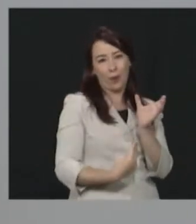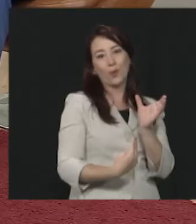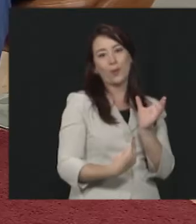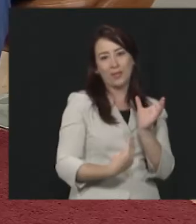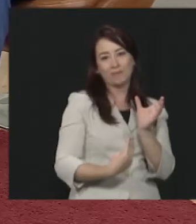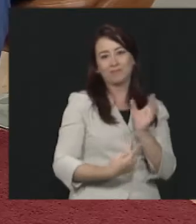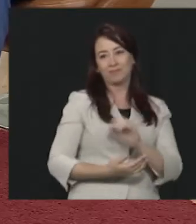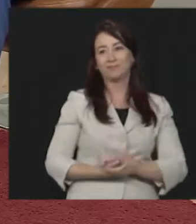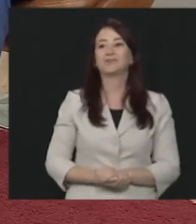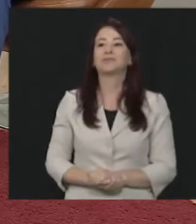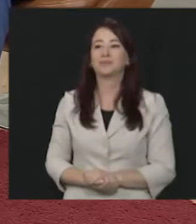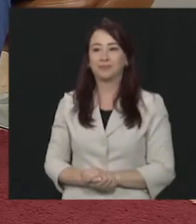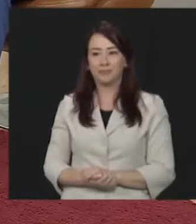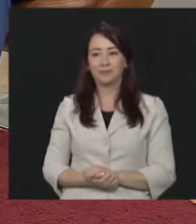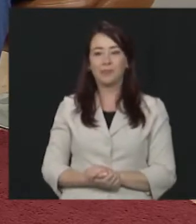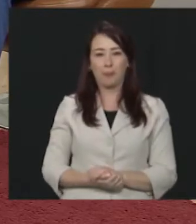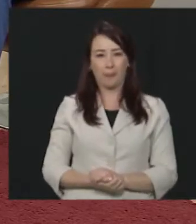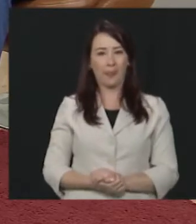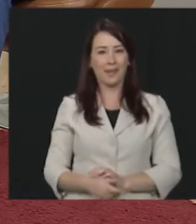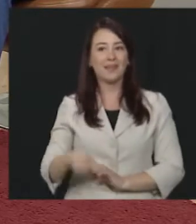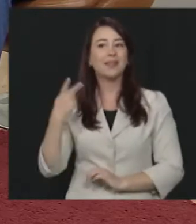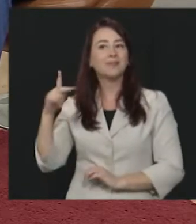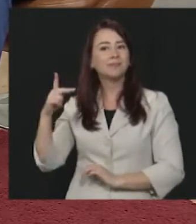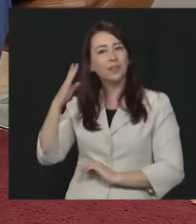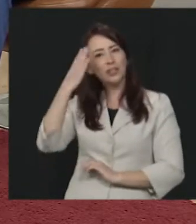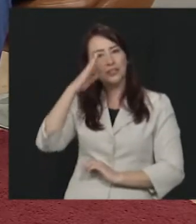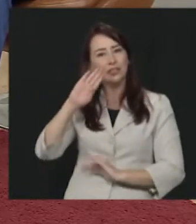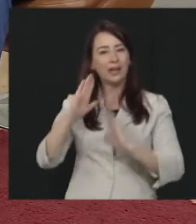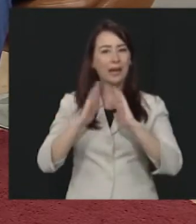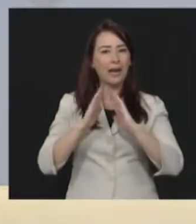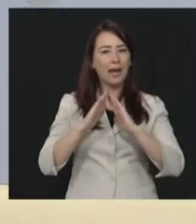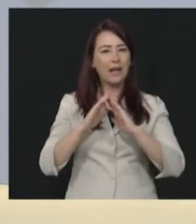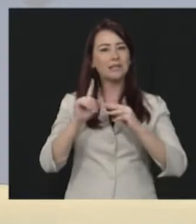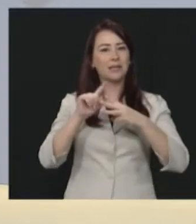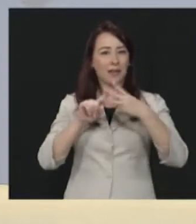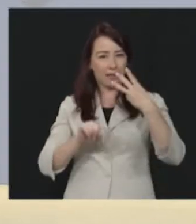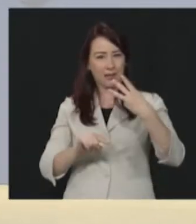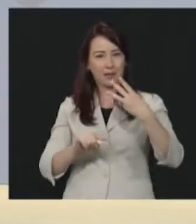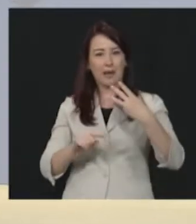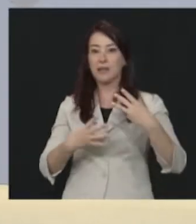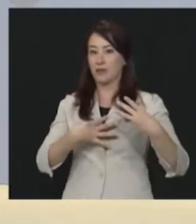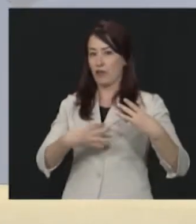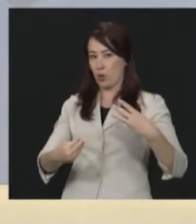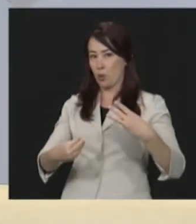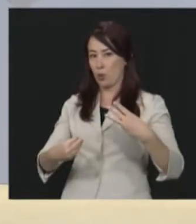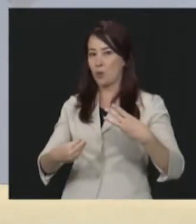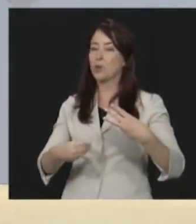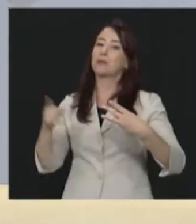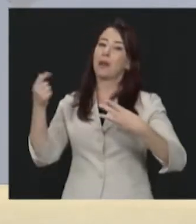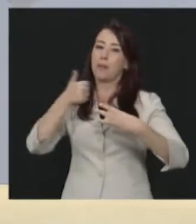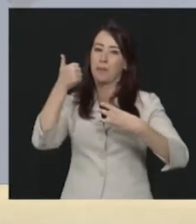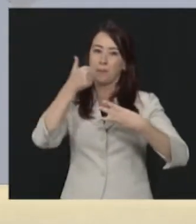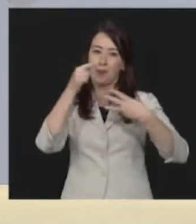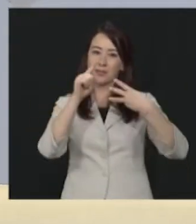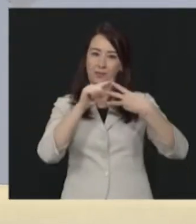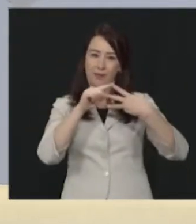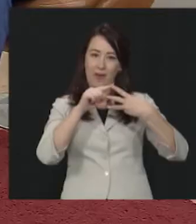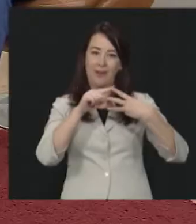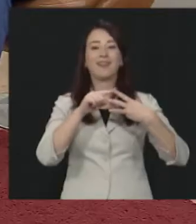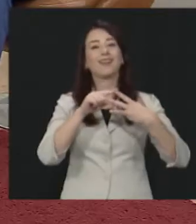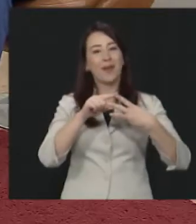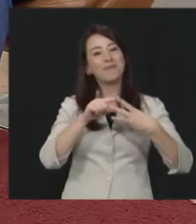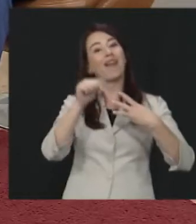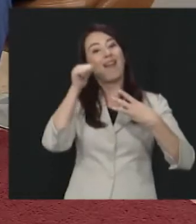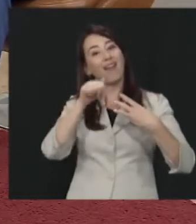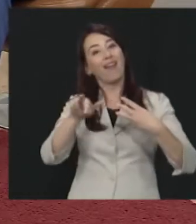Regiane, na sua casa, são quantos filhos? Bom, em casa somos três. Eu sou a mais velha. Ela é irmã da Rosane,